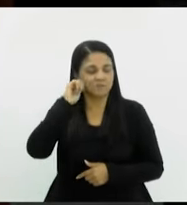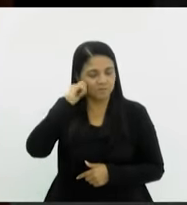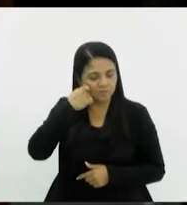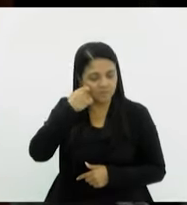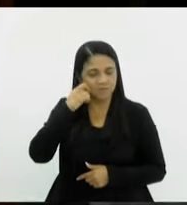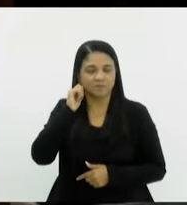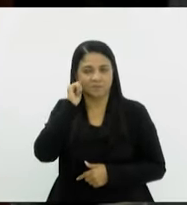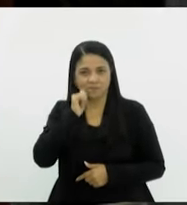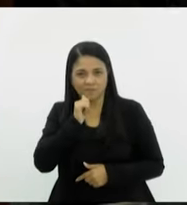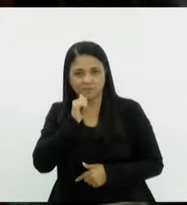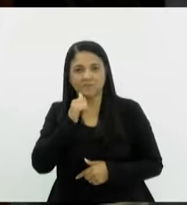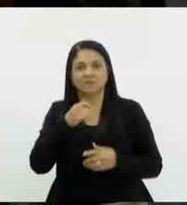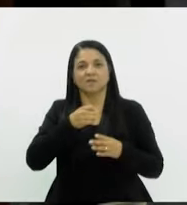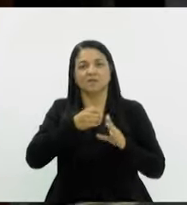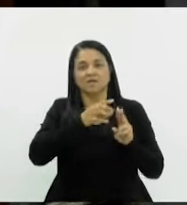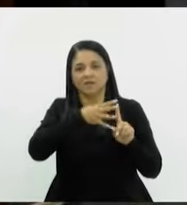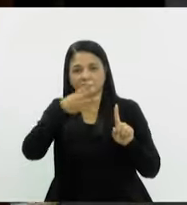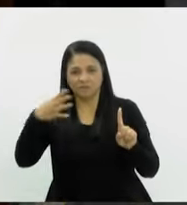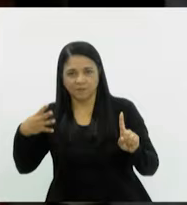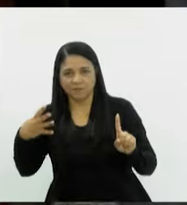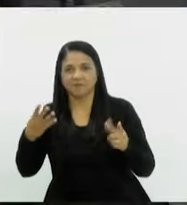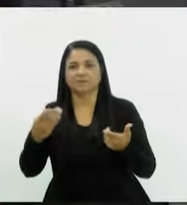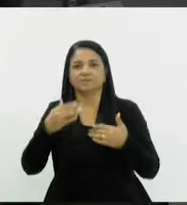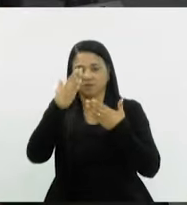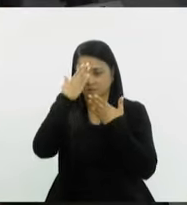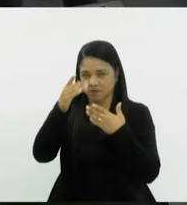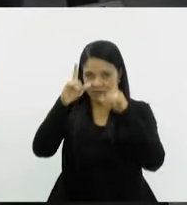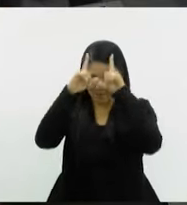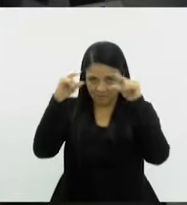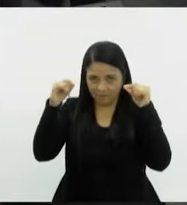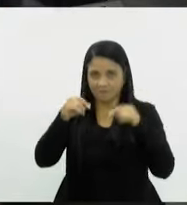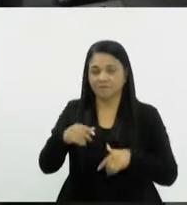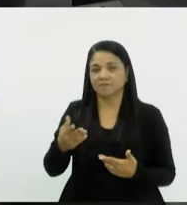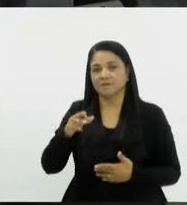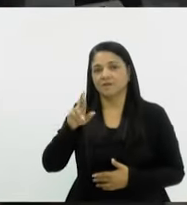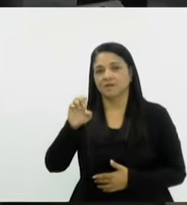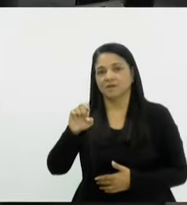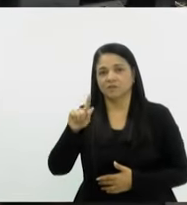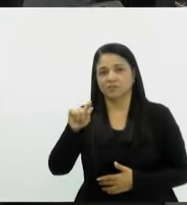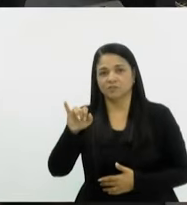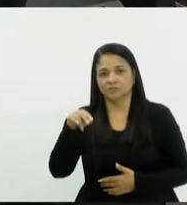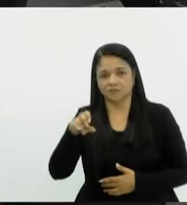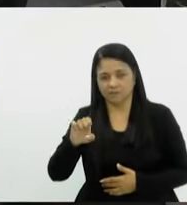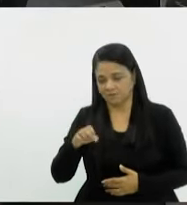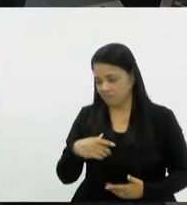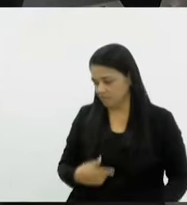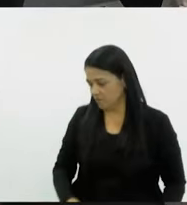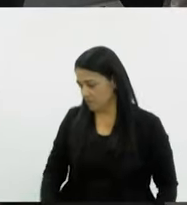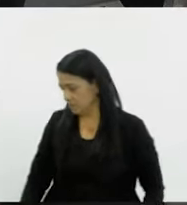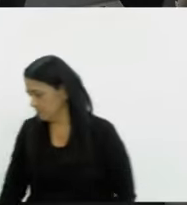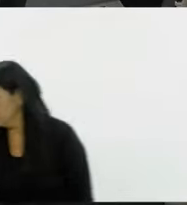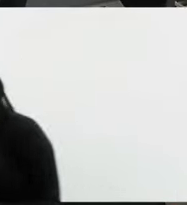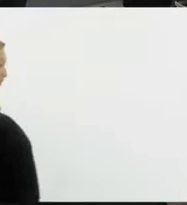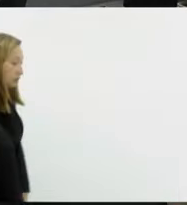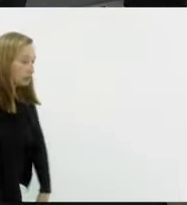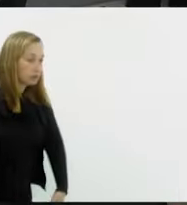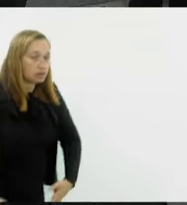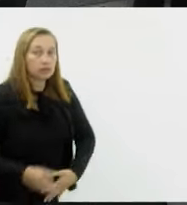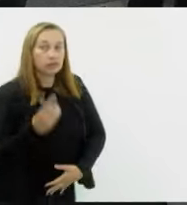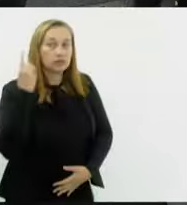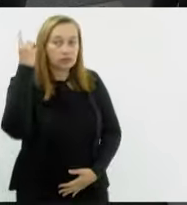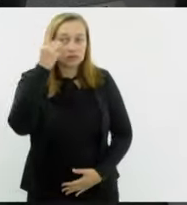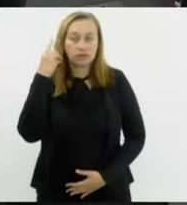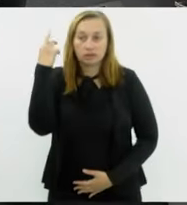periféricas, LGBTs, enfim. Muito obrigada, Rejane. Para declarar, presidenta. Deputada Renata Souza.